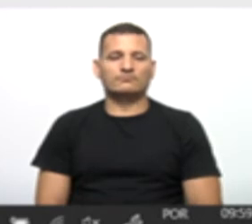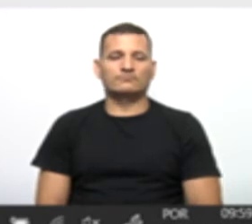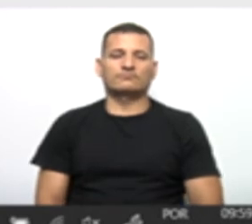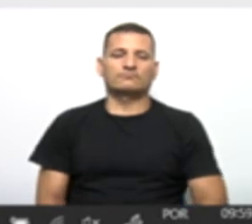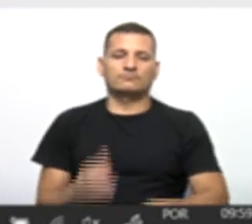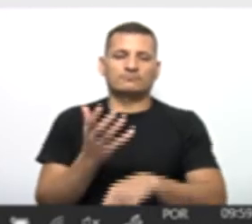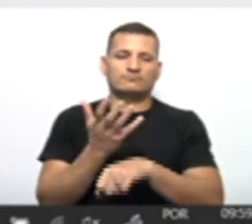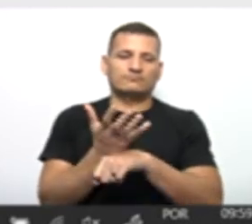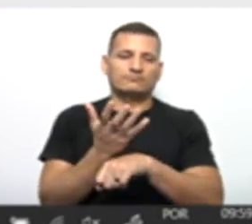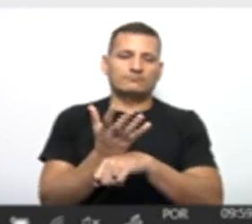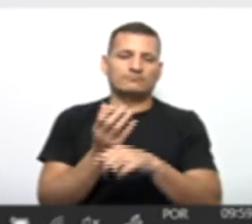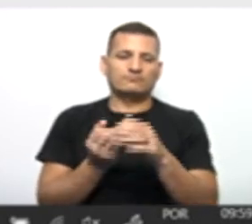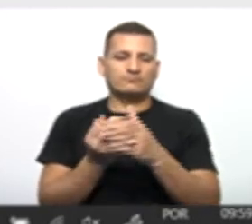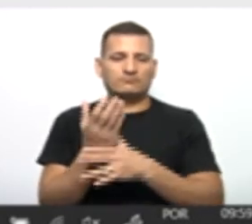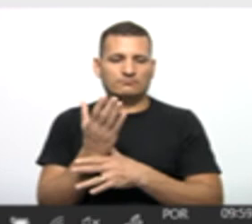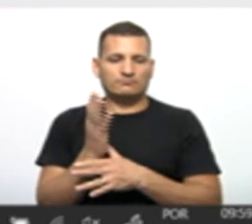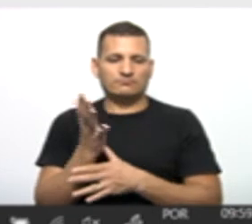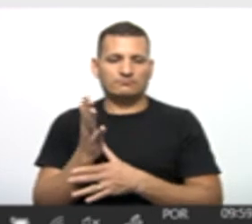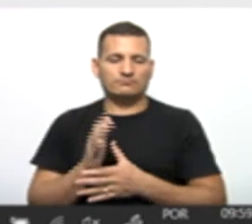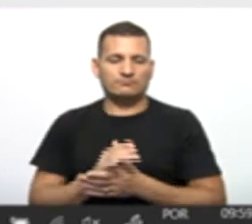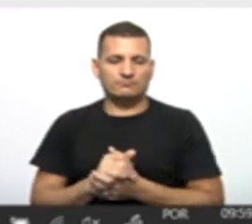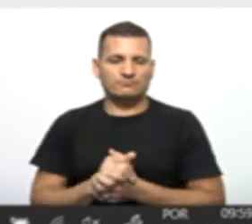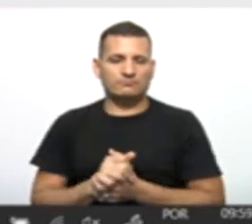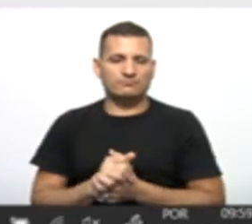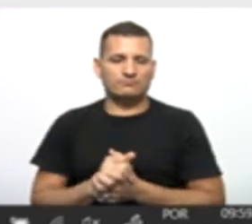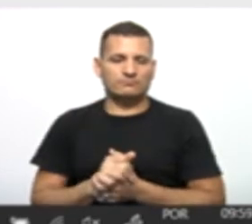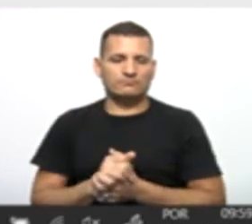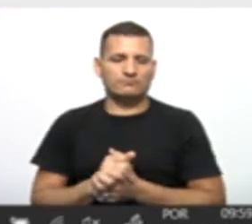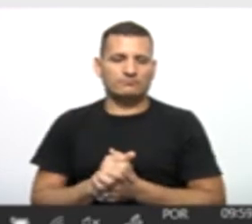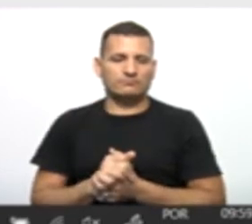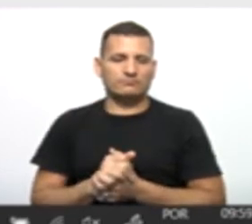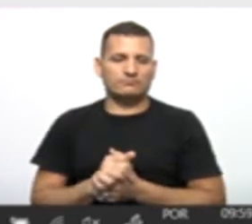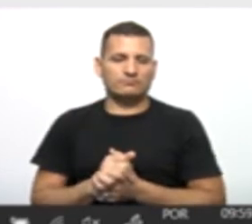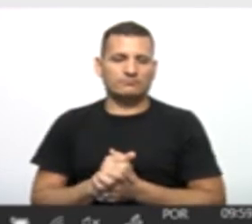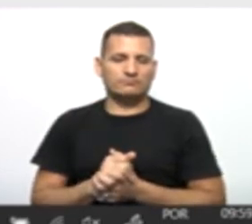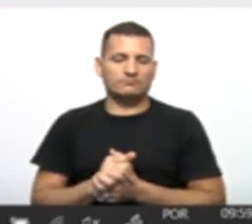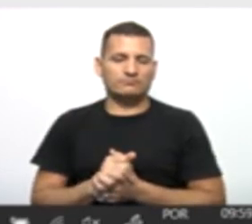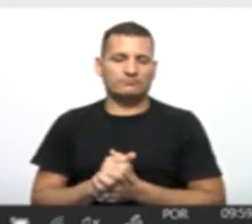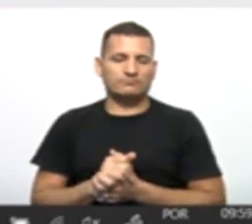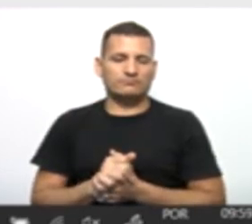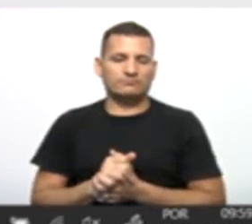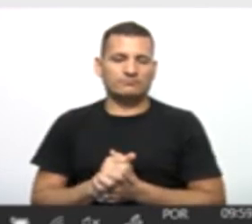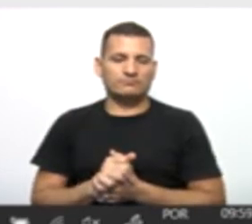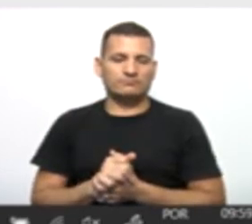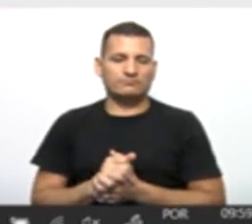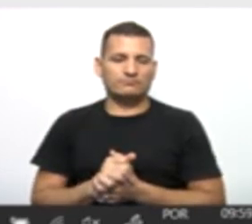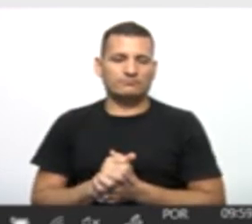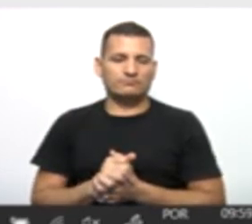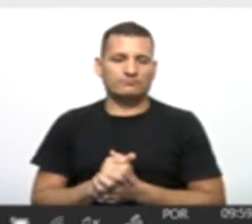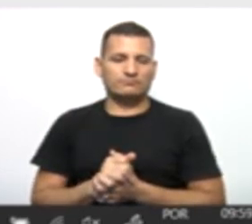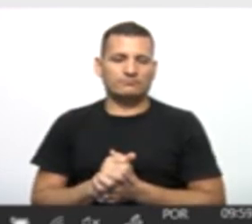Se quisermos saber como é a nossa tabela de disciplinas, vamos lá em Describe